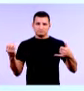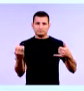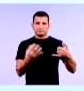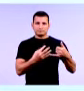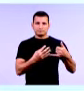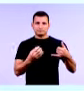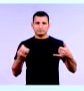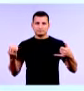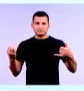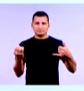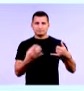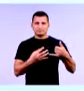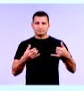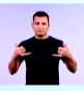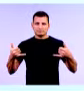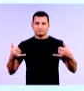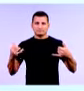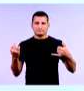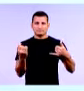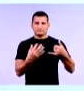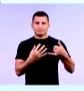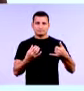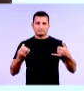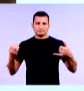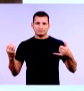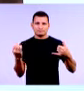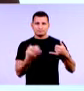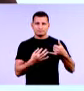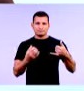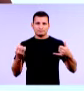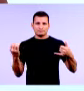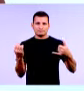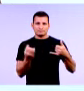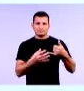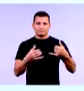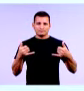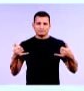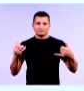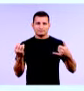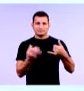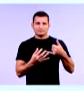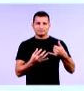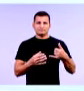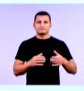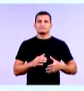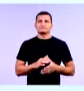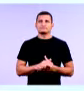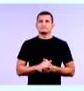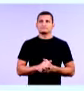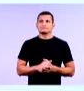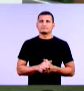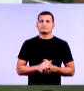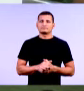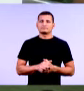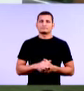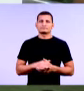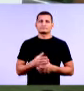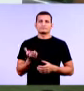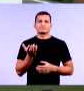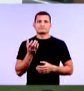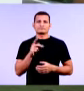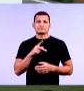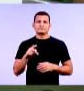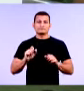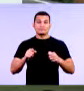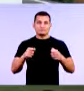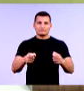está do seu lado, né? Você está usando uma tecnologia chamada Bluetooth, que nós vamos conhecer. Eu queria que o professor desse um reforço desse conceito.